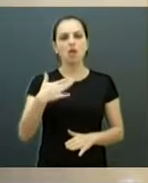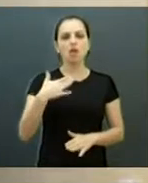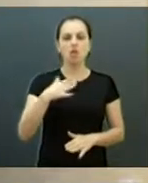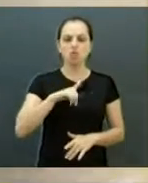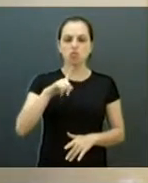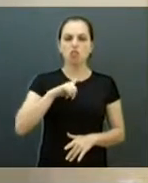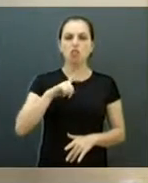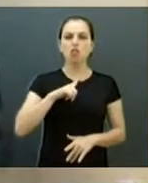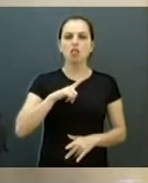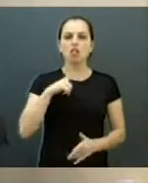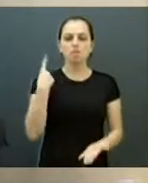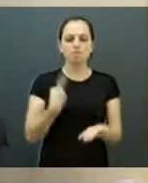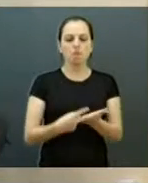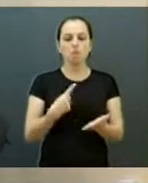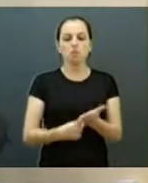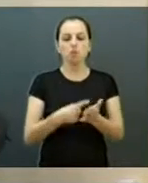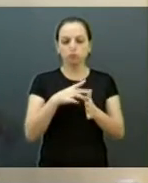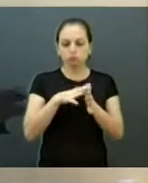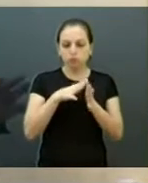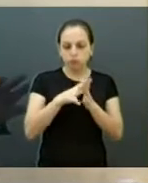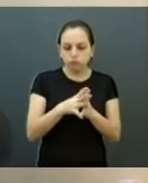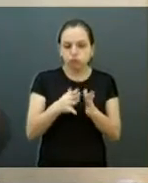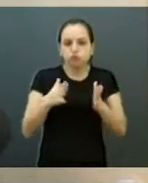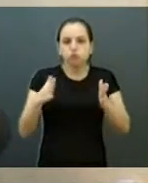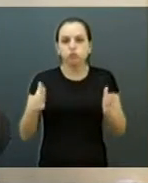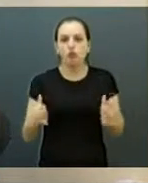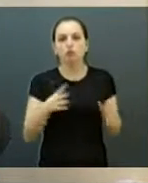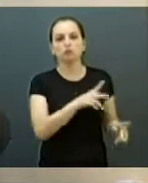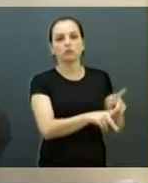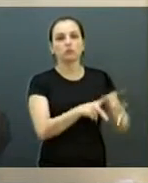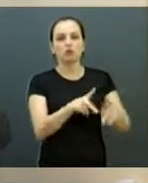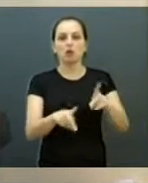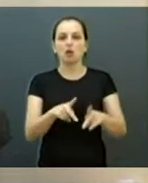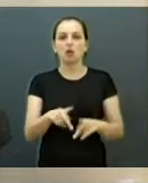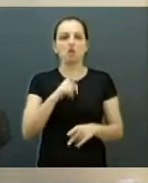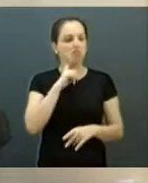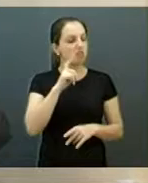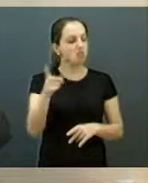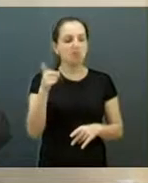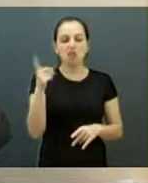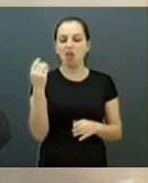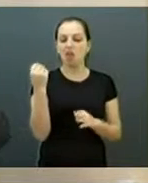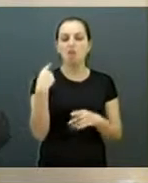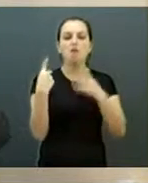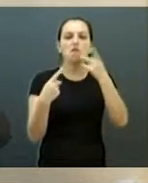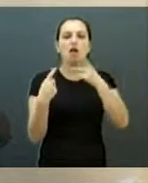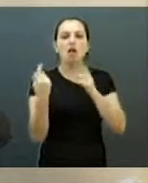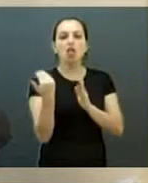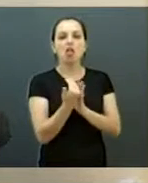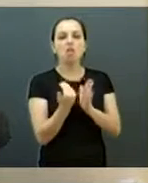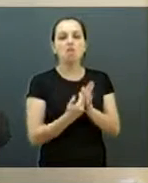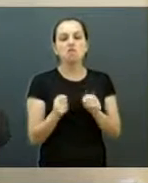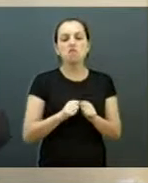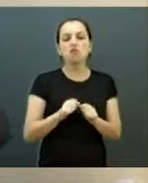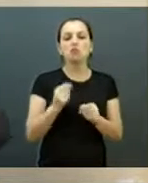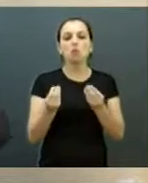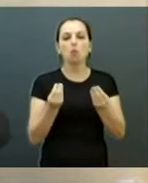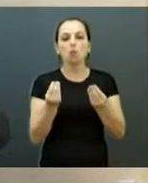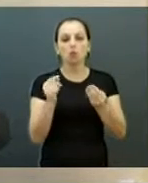compromisso maior com a população e ninguém vai me faltar o que eu devo fazer ou não fazer de forma alguma